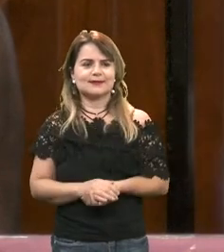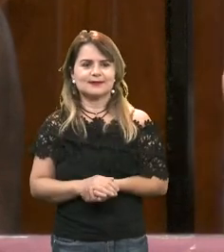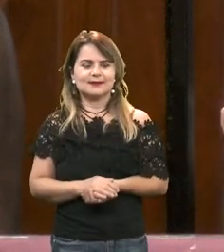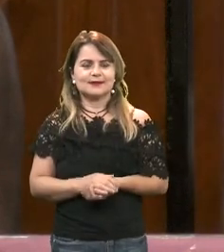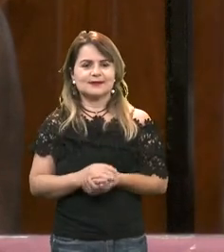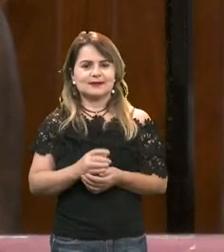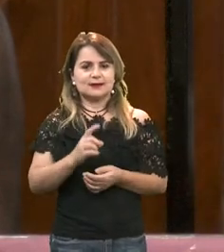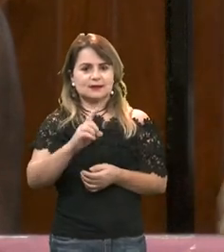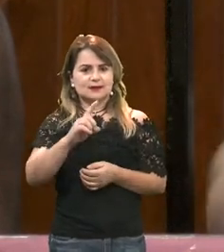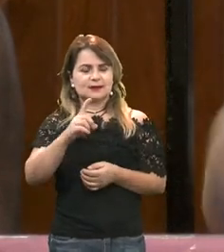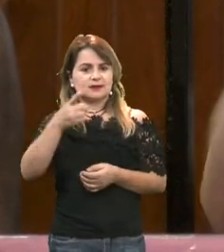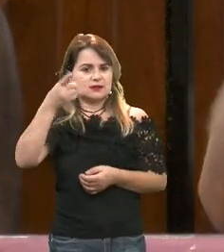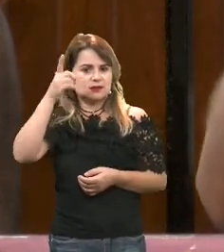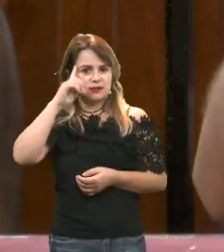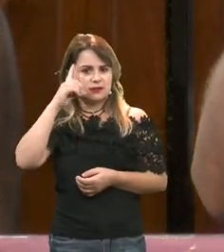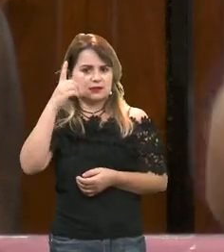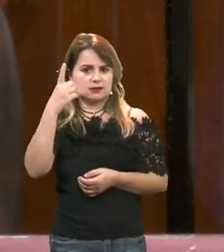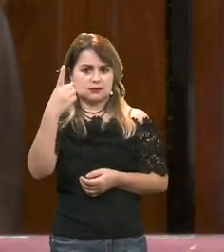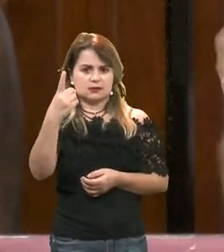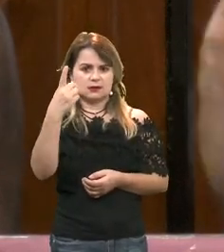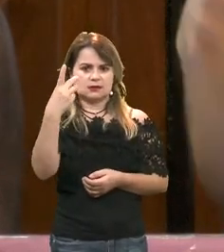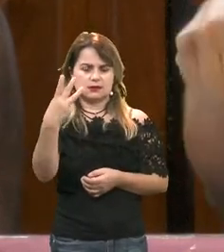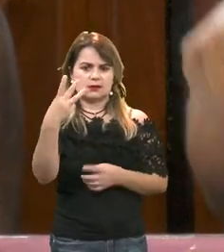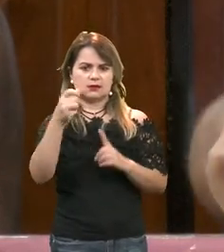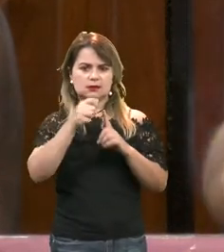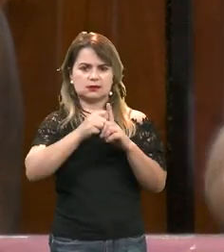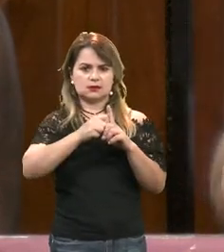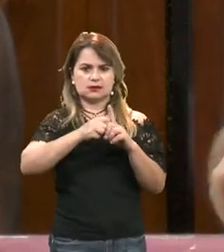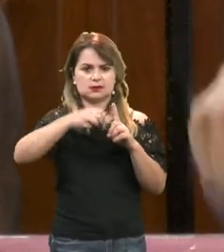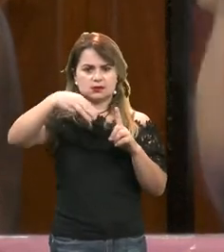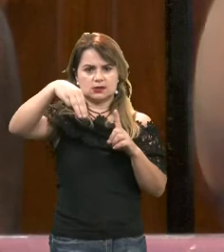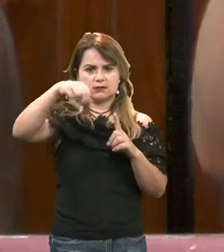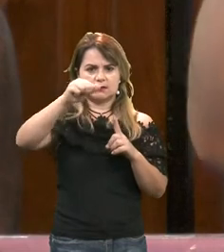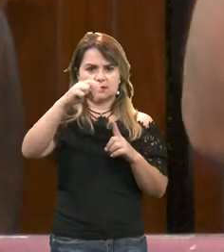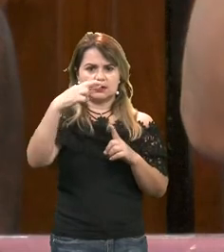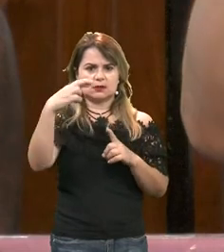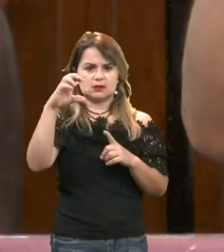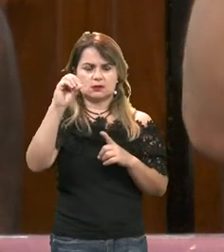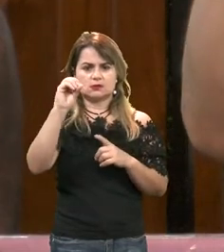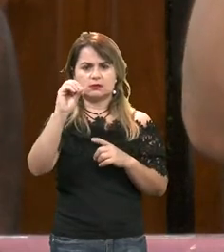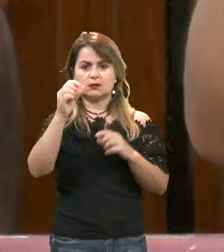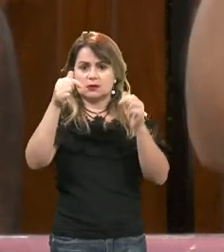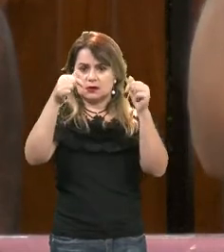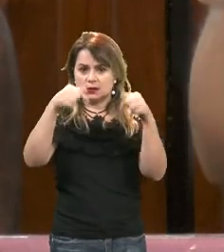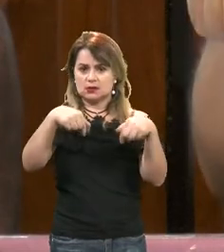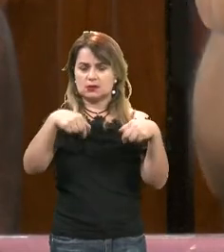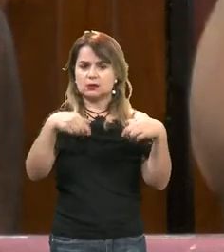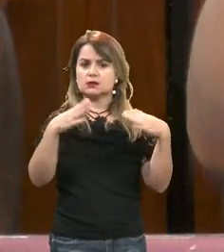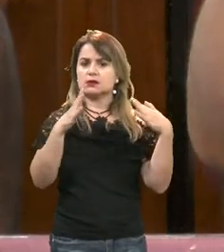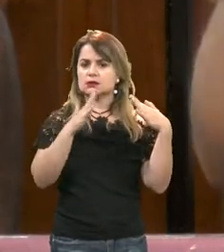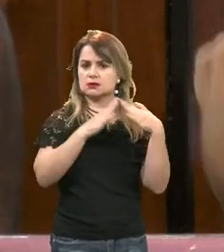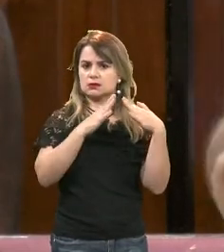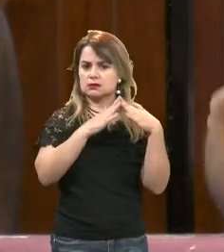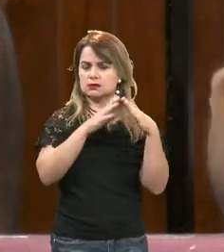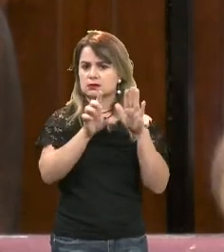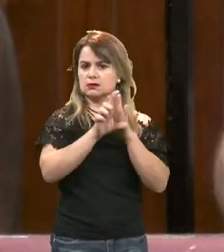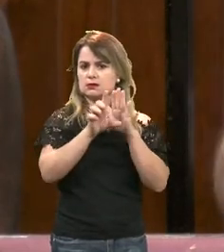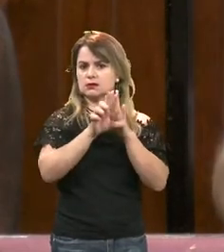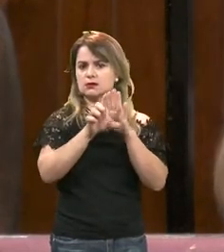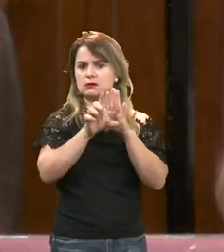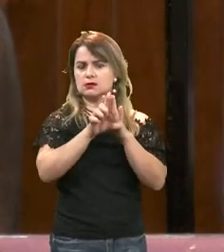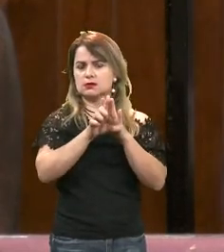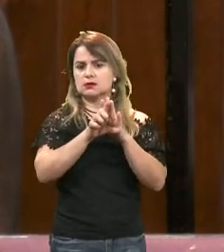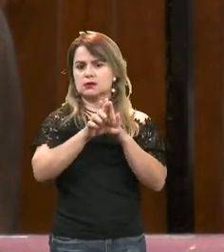13 de março, nesta casa, nós vamos, eu vou falar celebrar, mas é a homenagem do